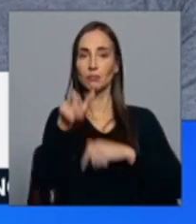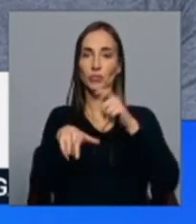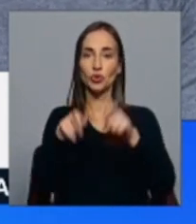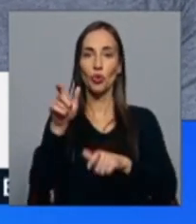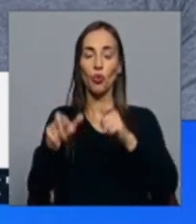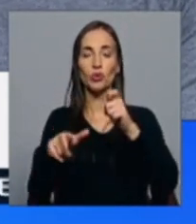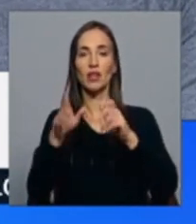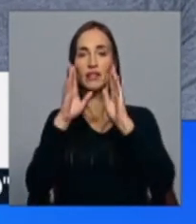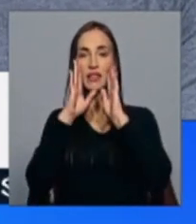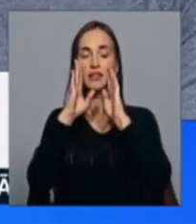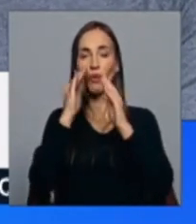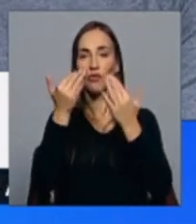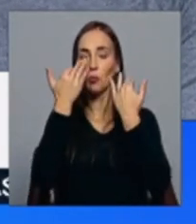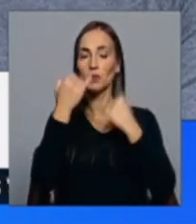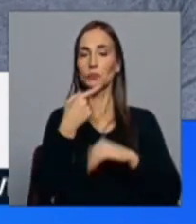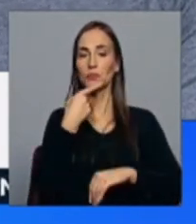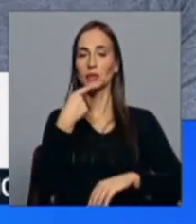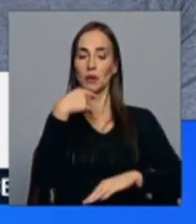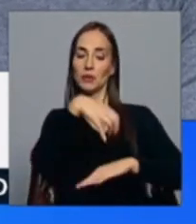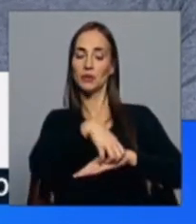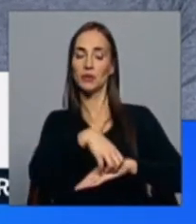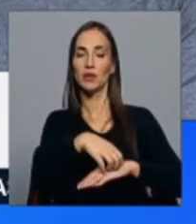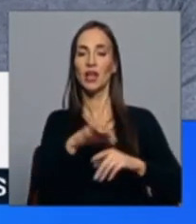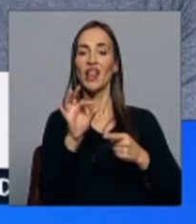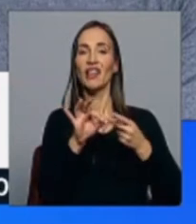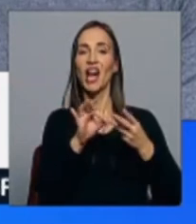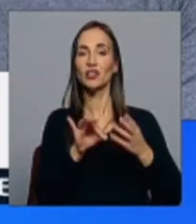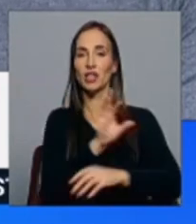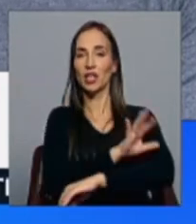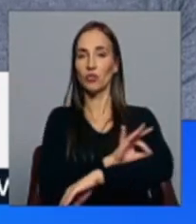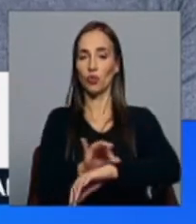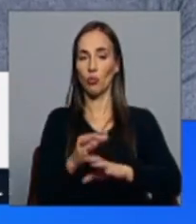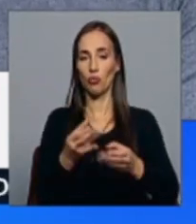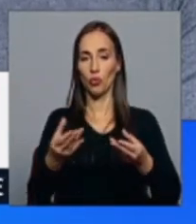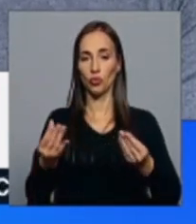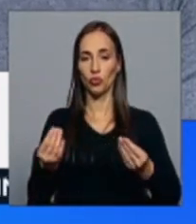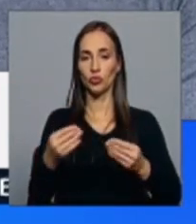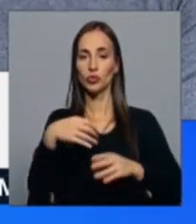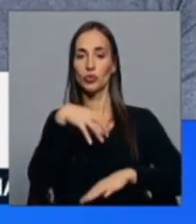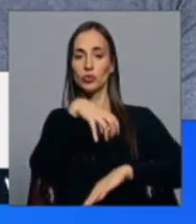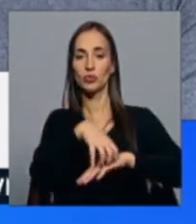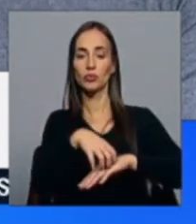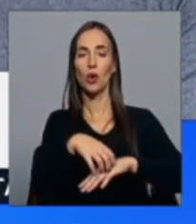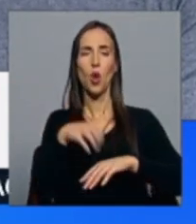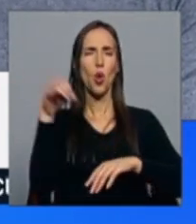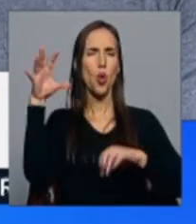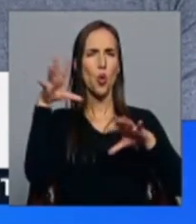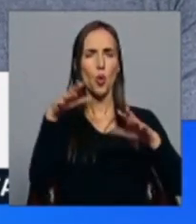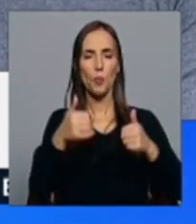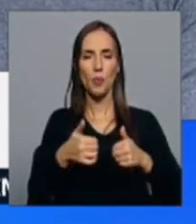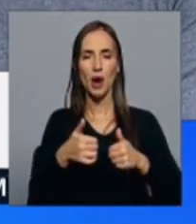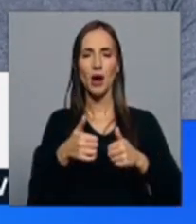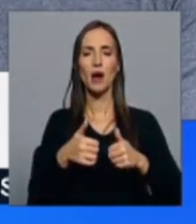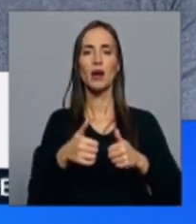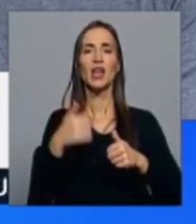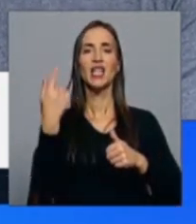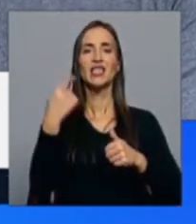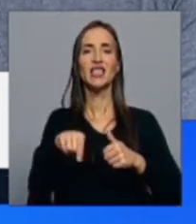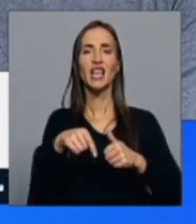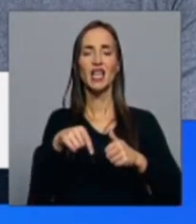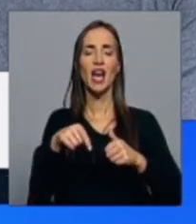se viam que o edifício efetivamente tinha muitos traços da arquitetura eram difícil extremamente meio minado tinha a volta das tinham-se